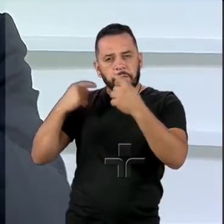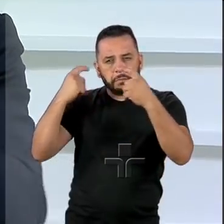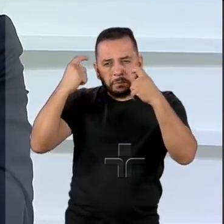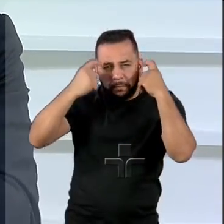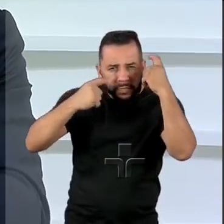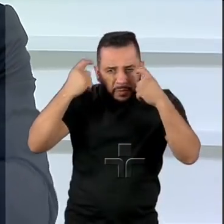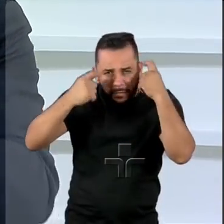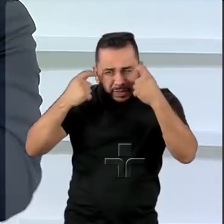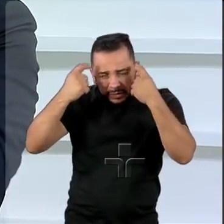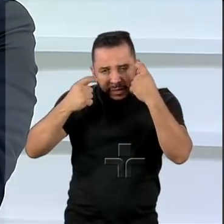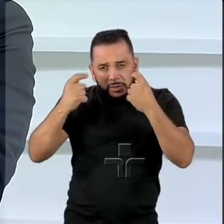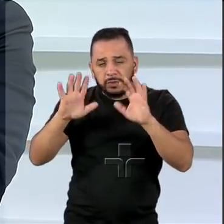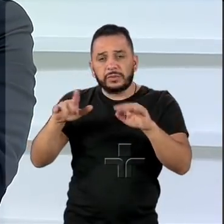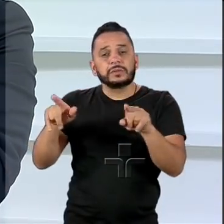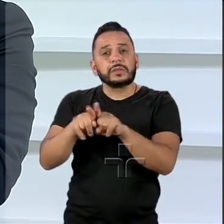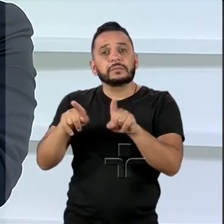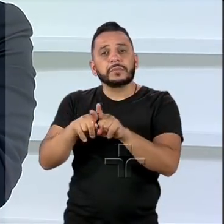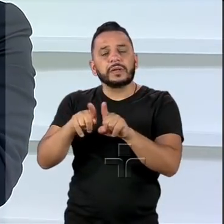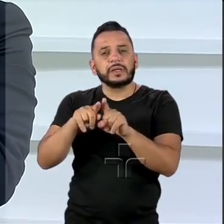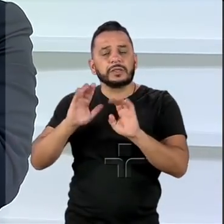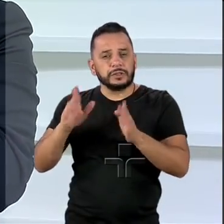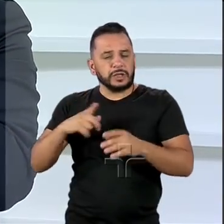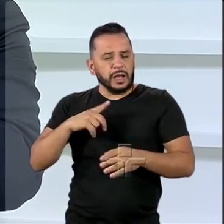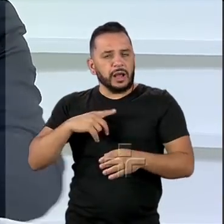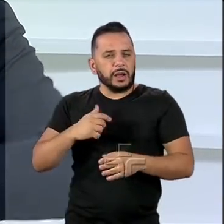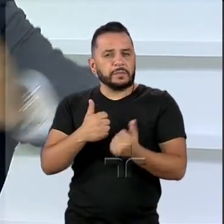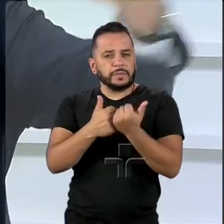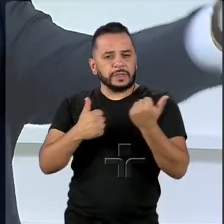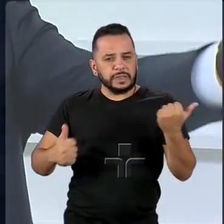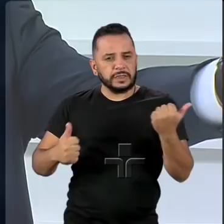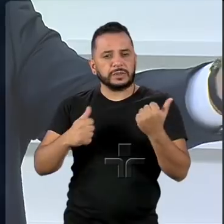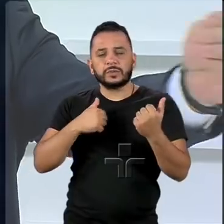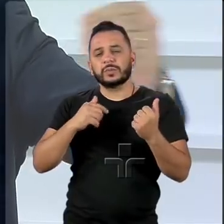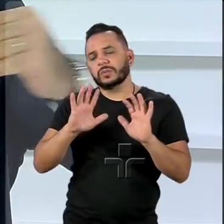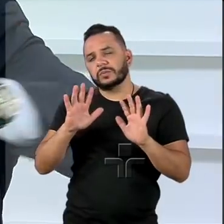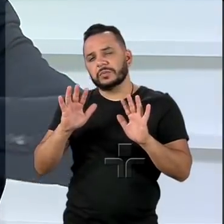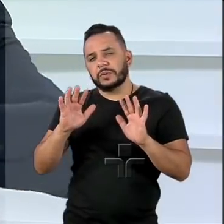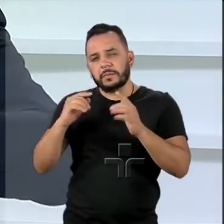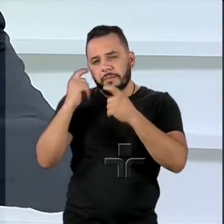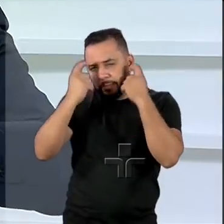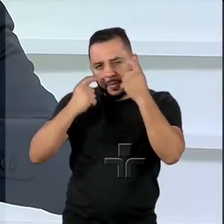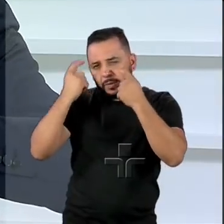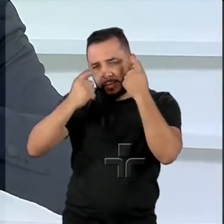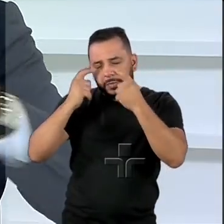um reconhecimento de uma decisão do ministro Eros Grau, naquele instante, de que a segunda instância,